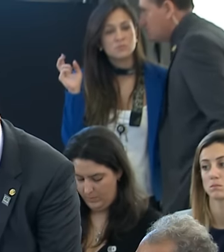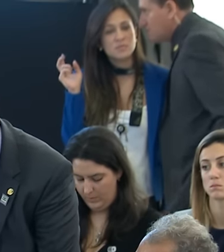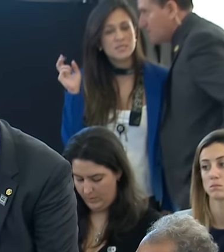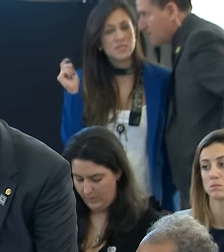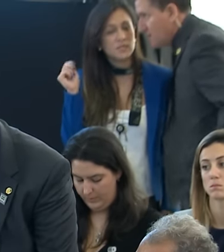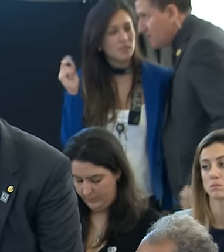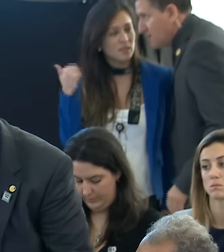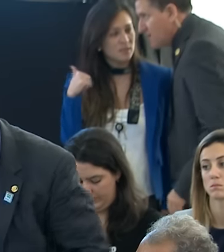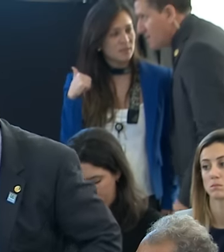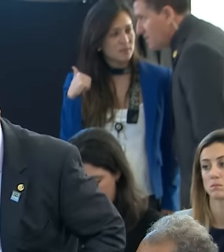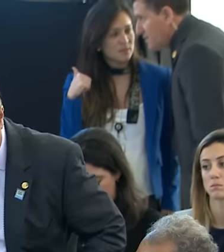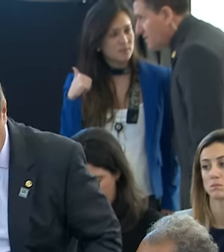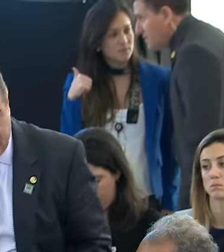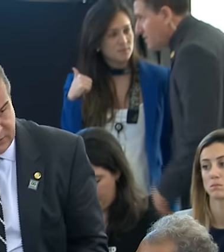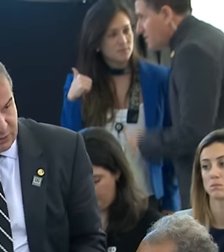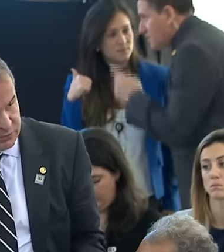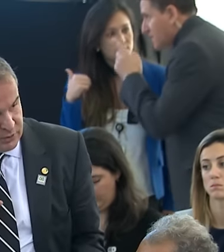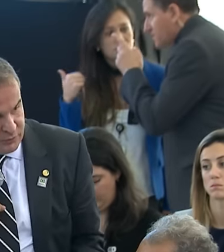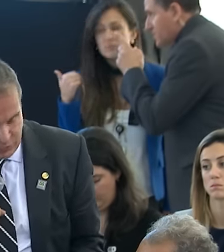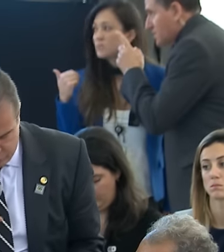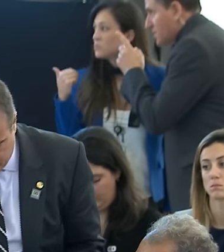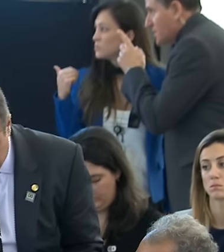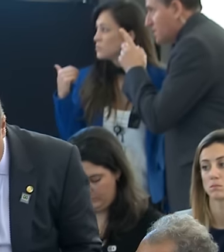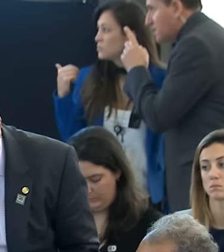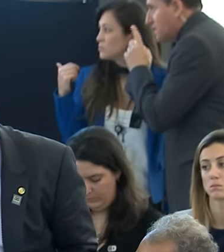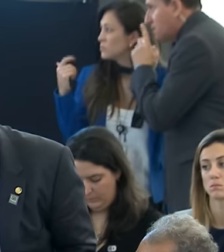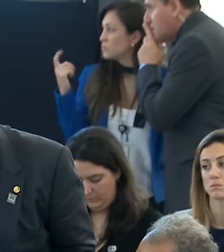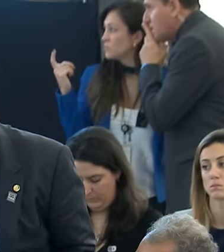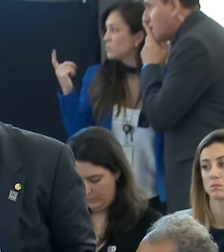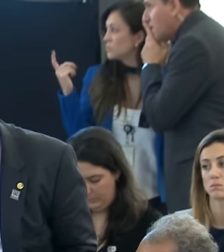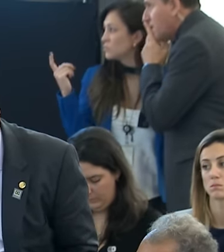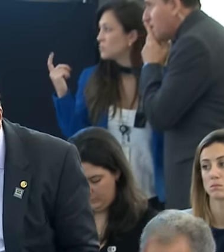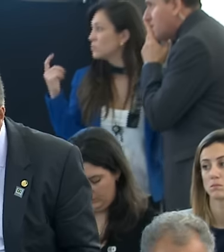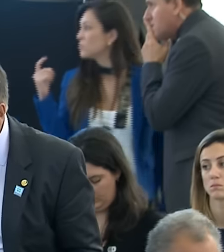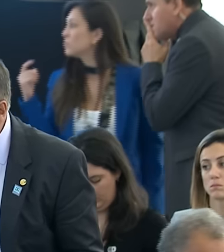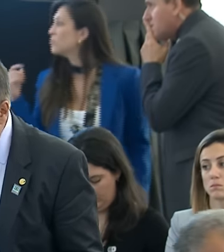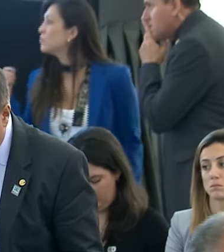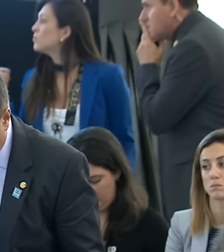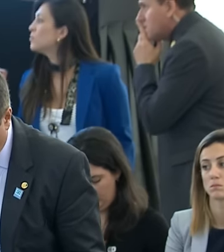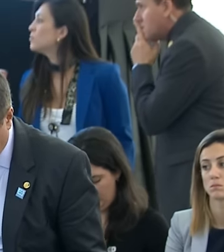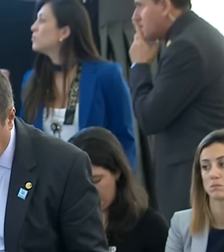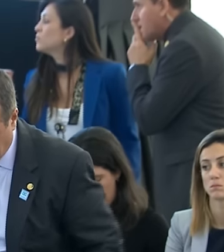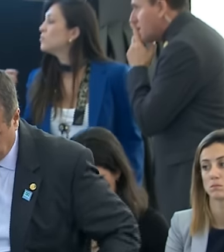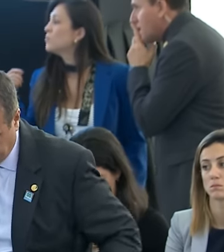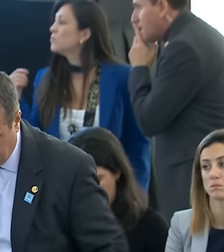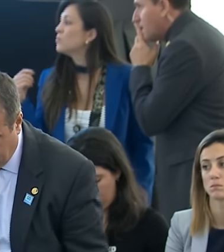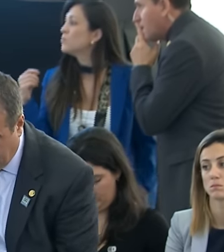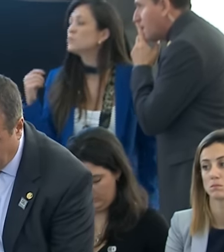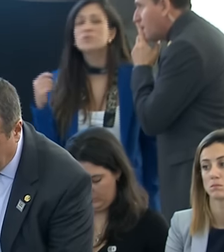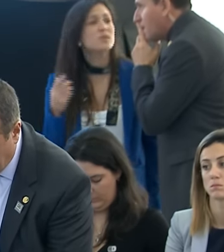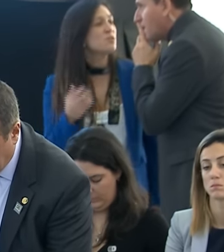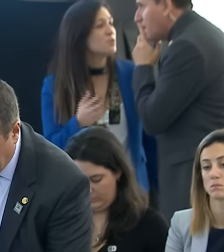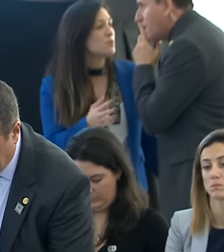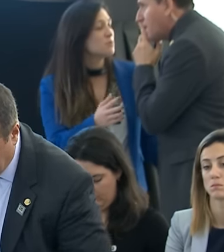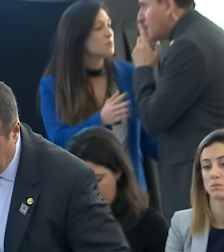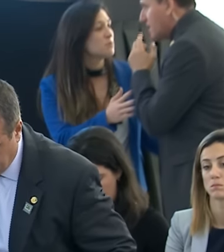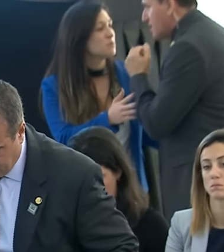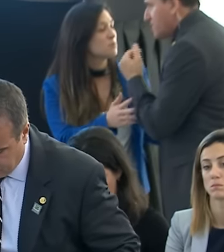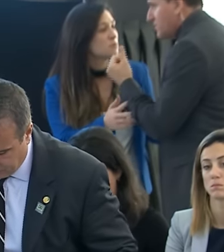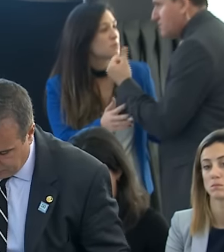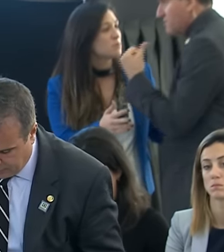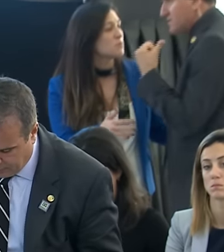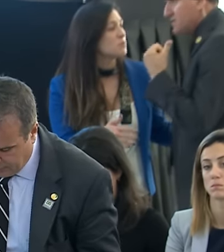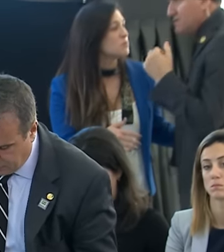a morosidade e a qualidade da prestação do serviço jurisdicional, a melhoria da educação, a modernização